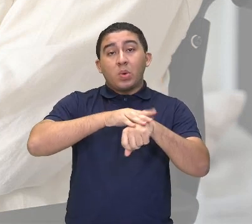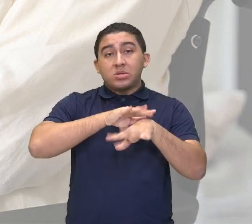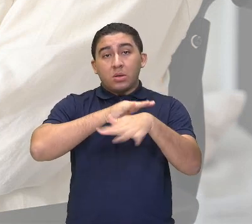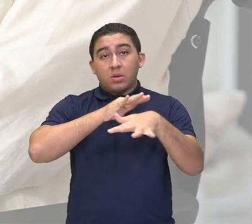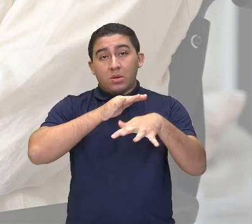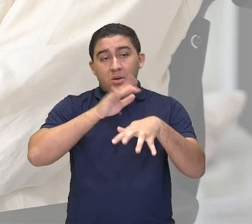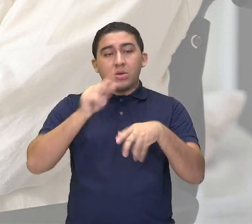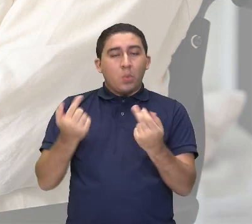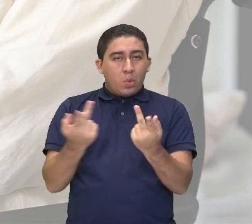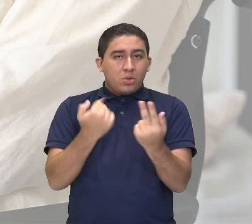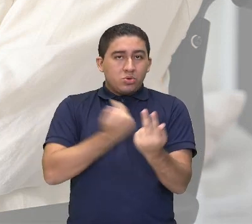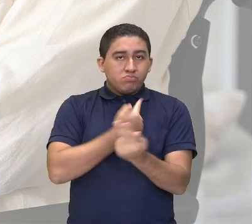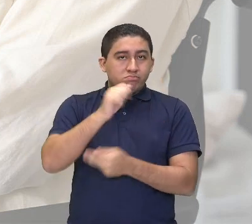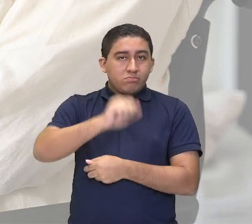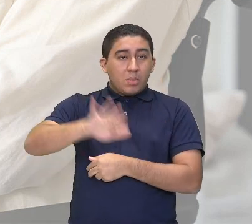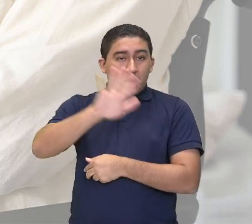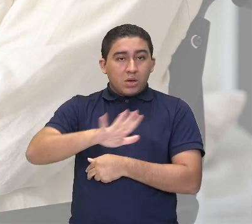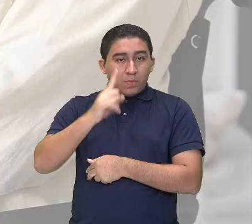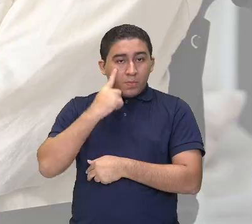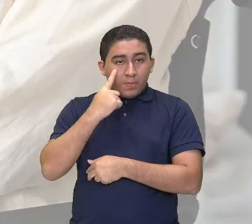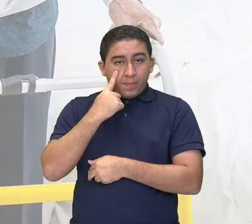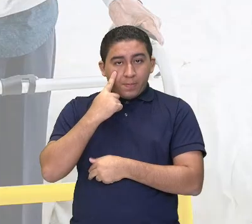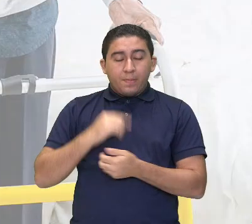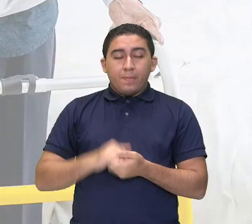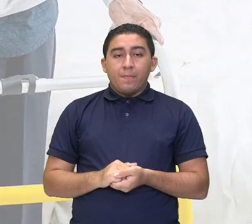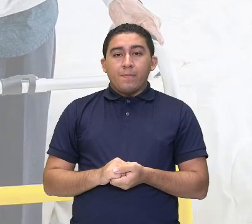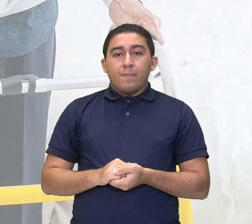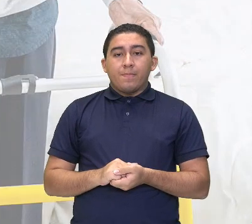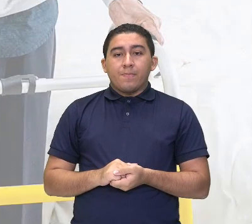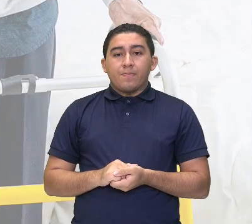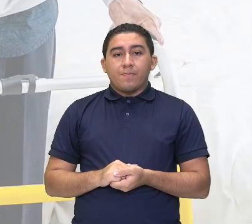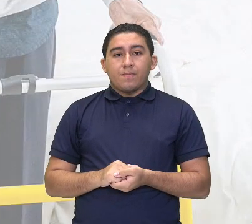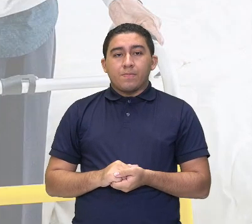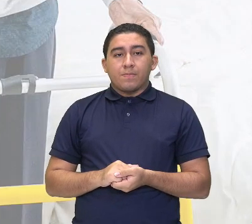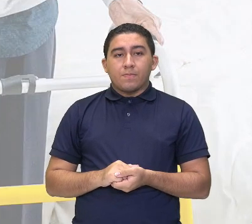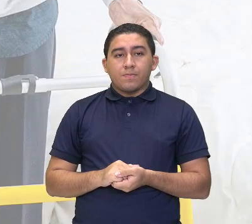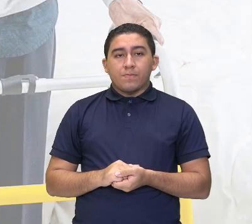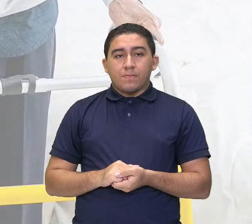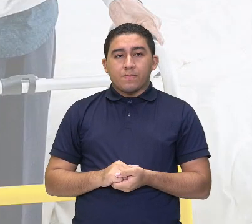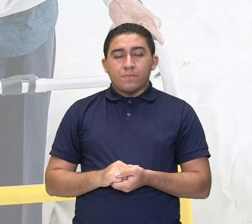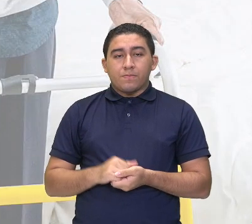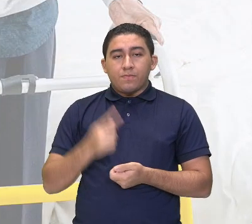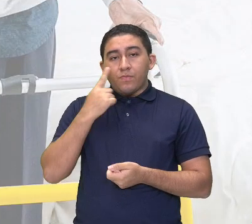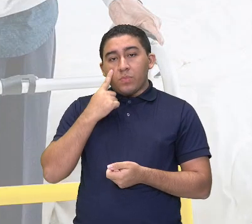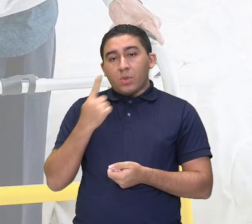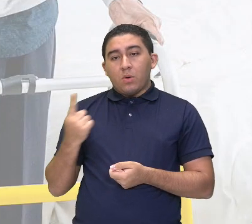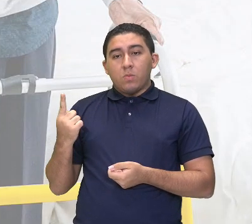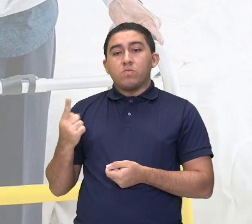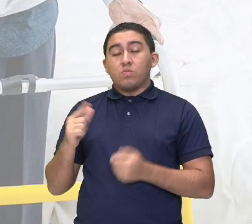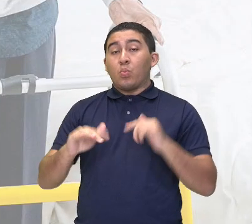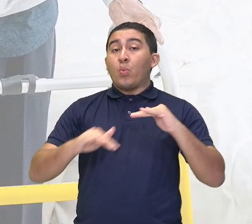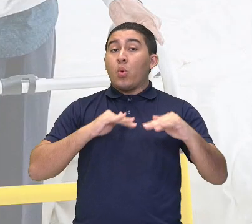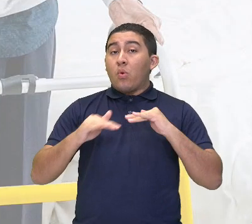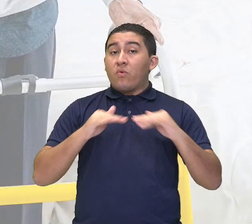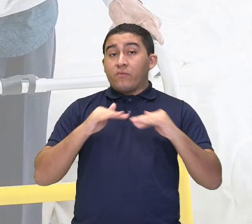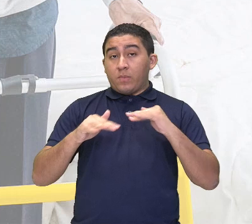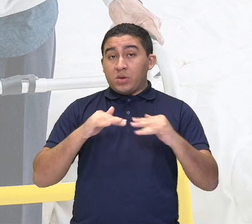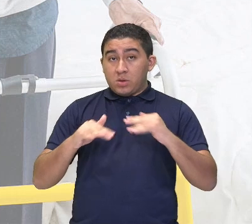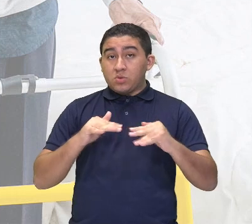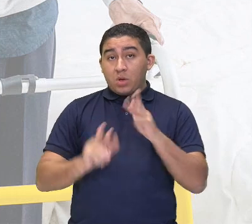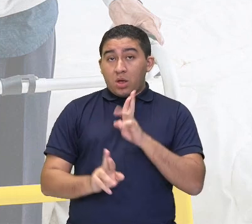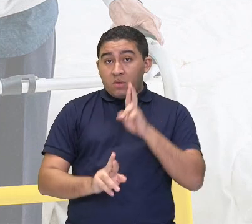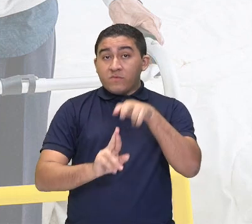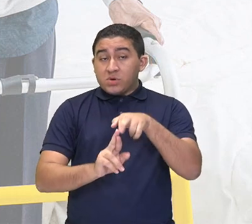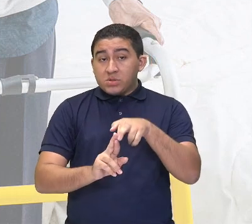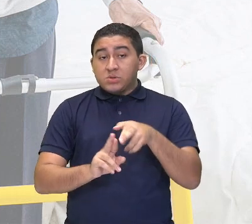nas próximas imagens, os sintomas da doença de Parkinson. Nós temos aí os sintomas motores, né, que estão relacionados com